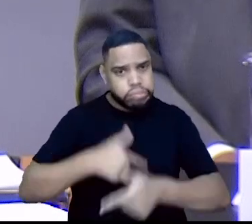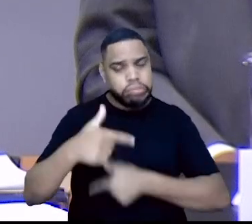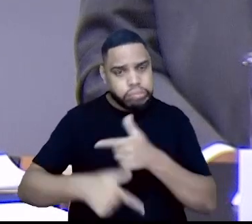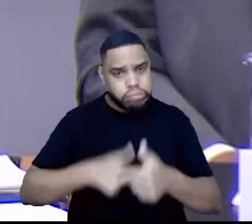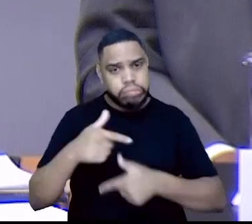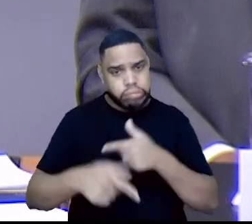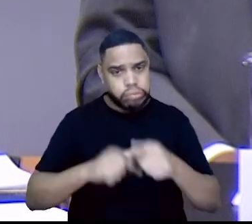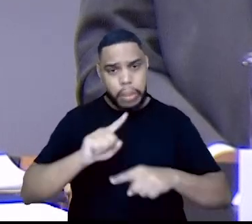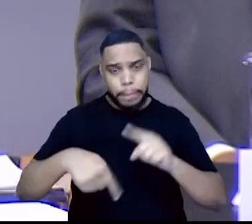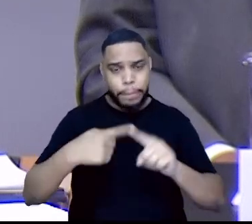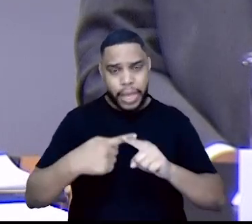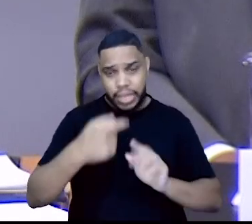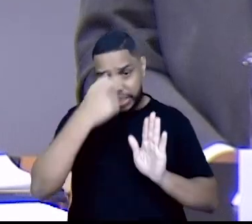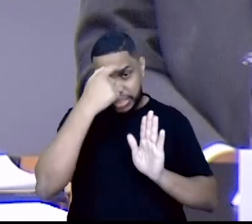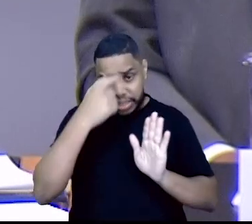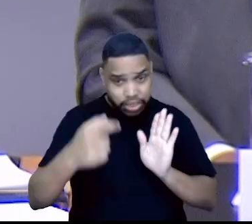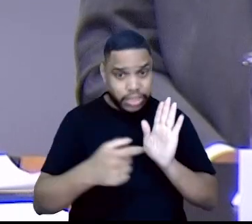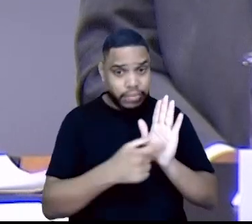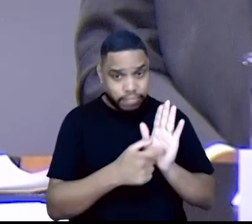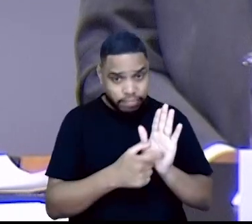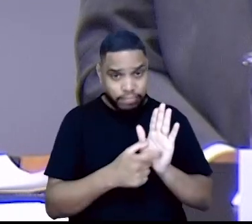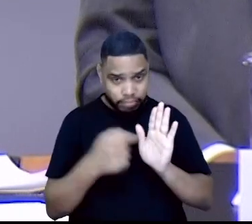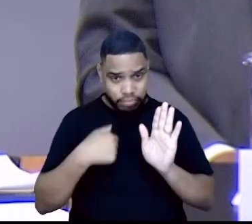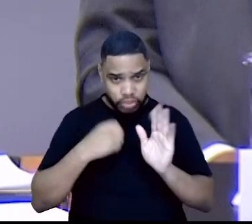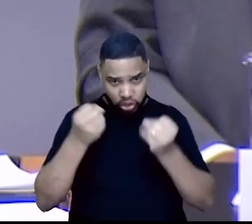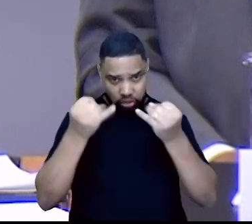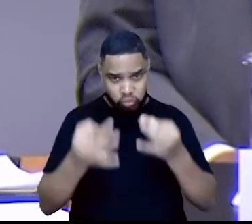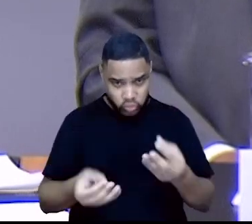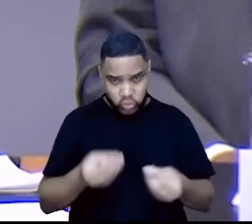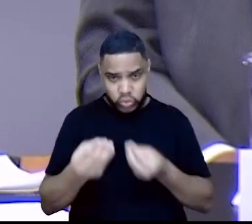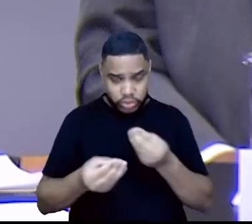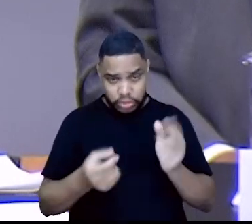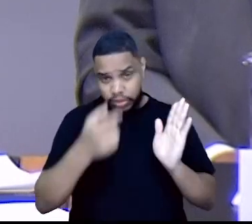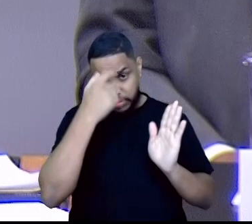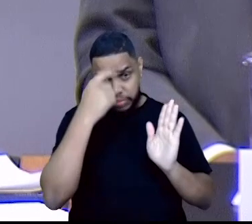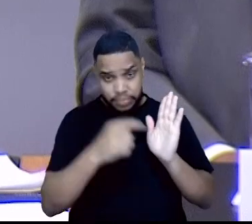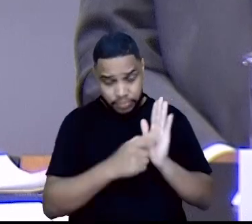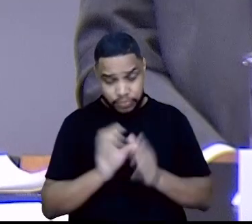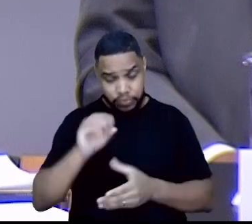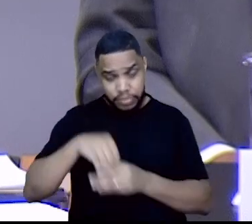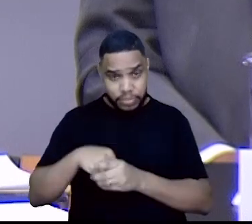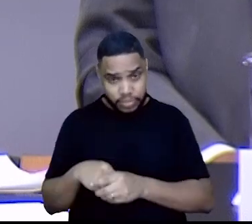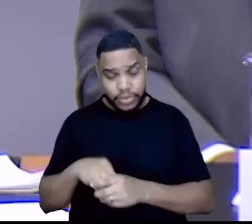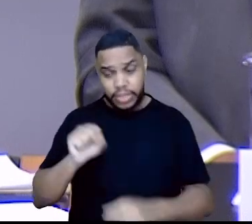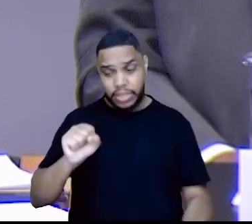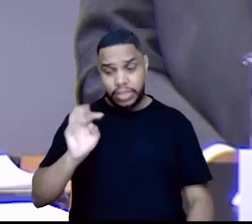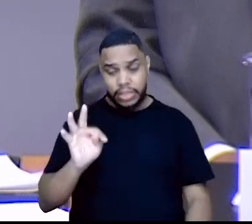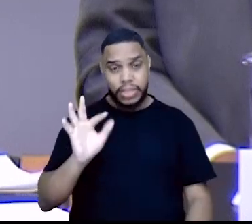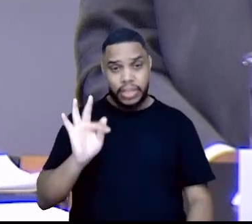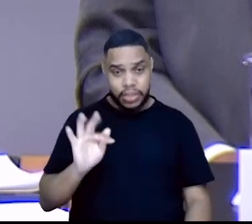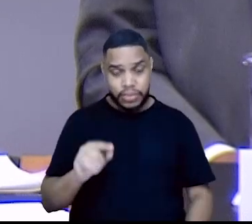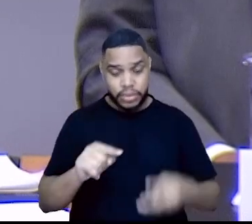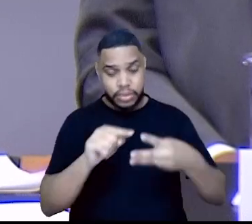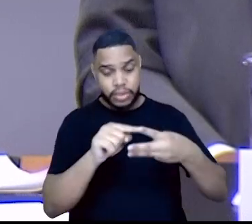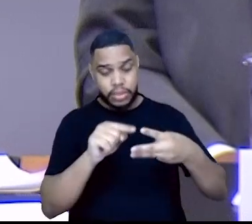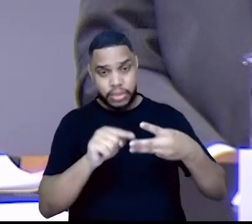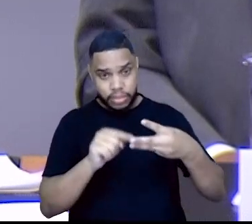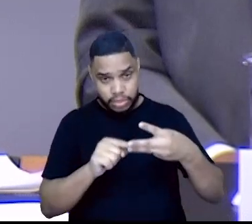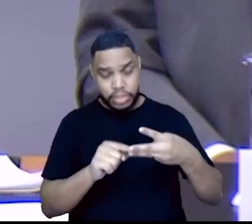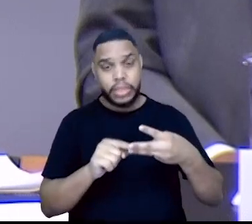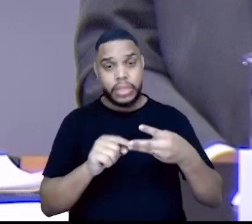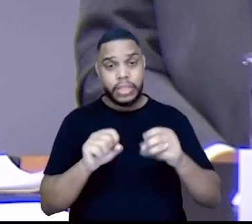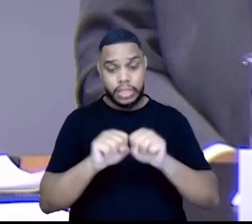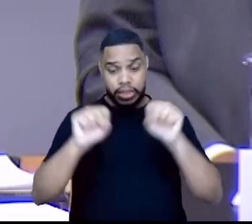inteligência artificial. Ao final, vou falar um minutinho sobre isso, mas no Supremo nós já temos 3 sistemas de